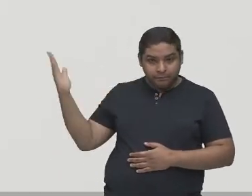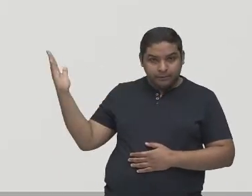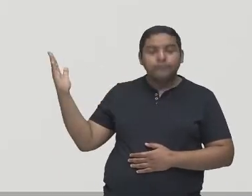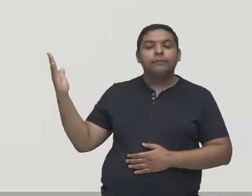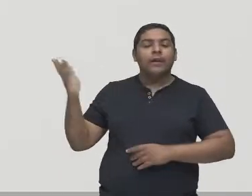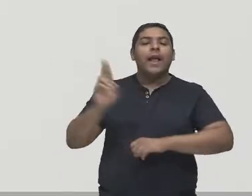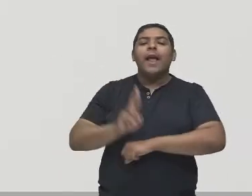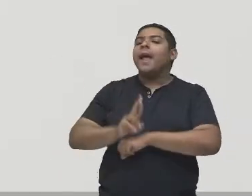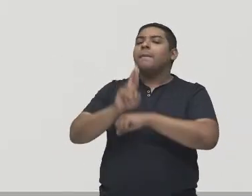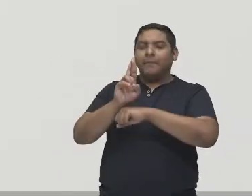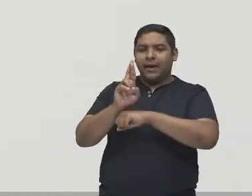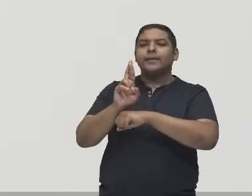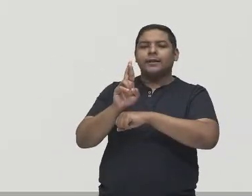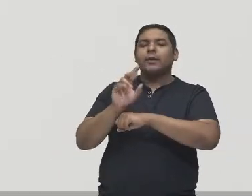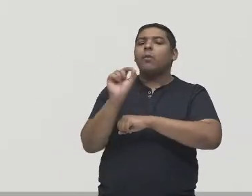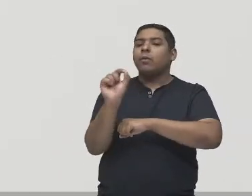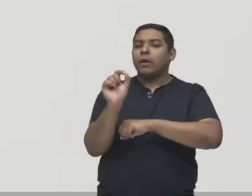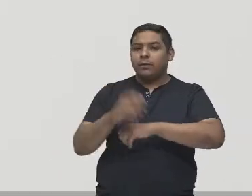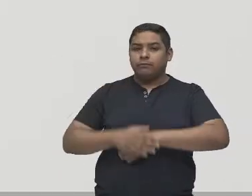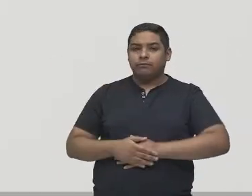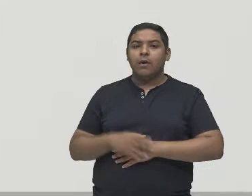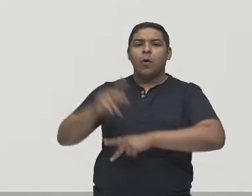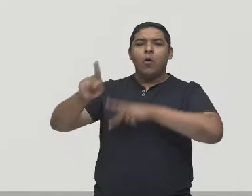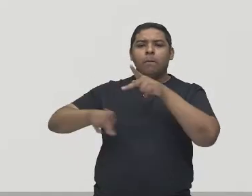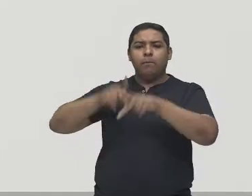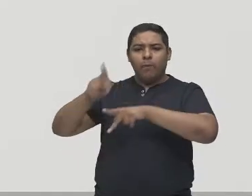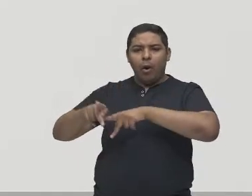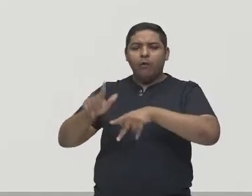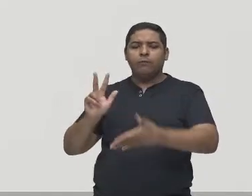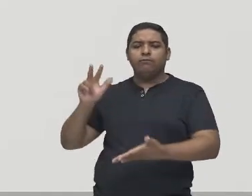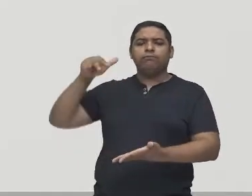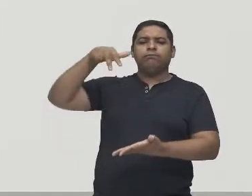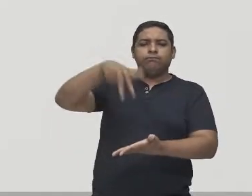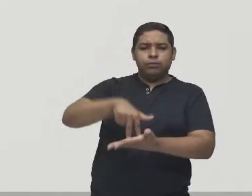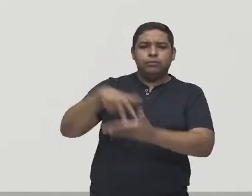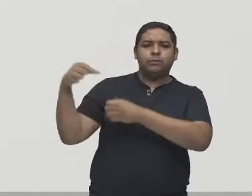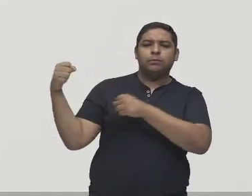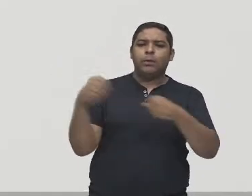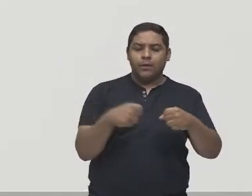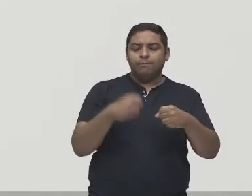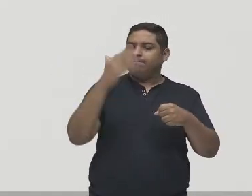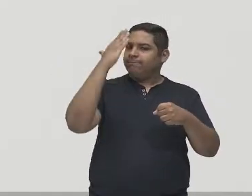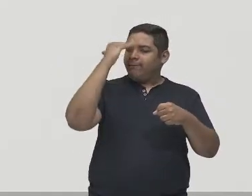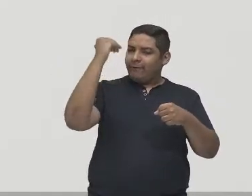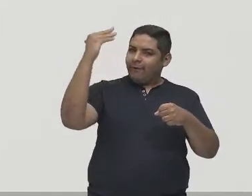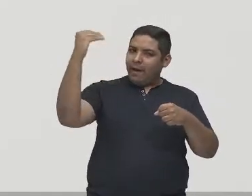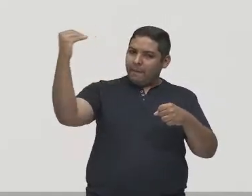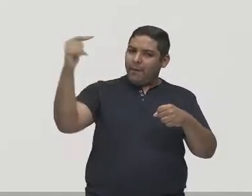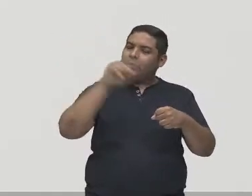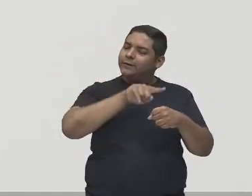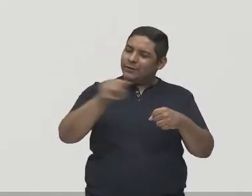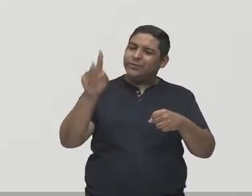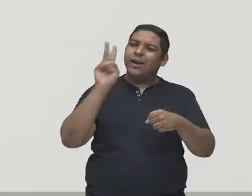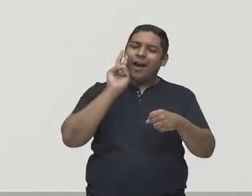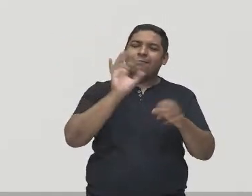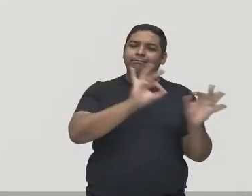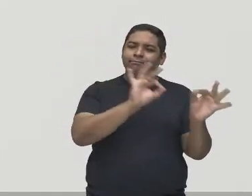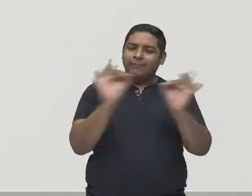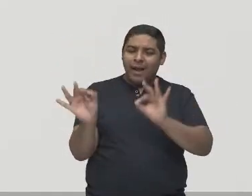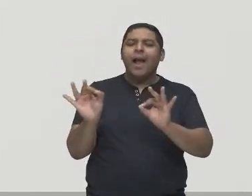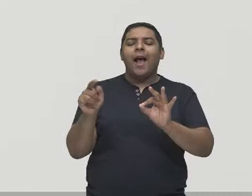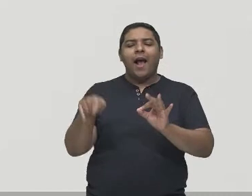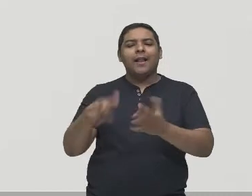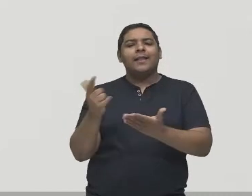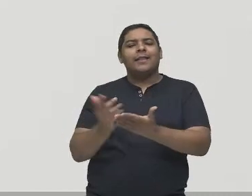representar justamente o povo chegando ao poder. Então essa imagem é muito famosa, né, gente? Vocês já viram aí em alguns livros de